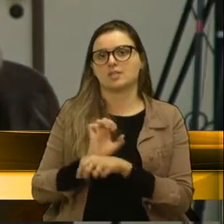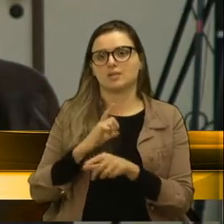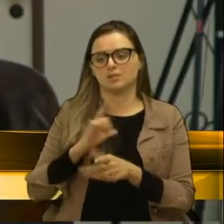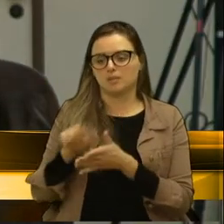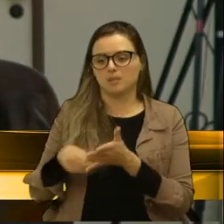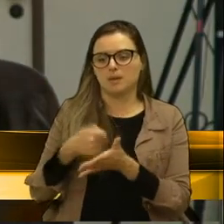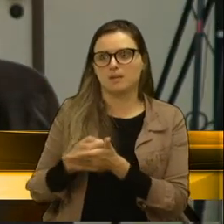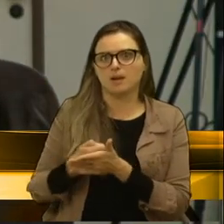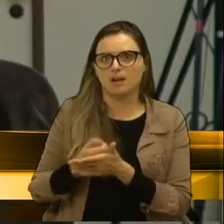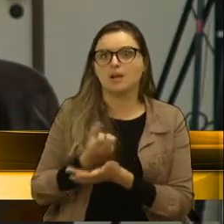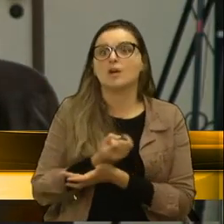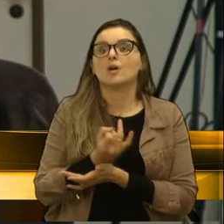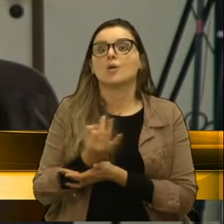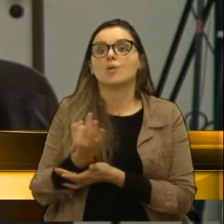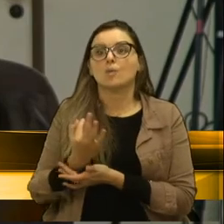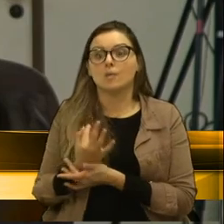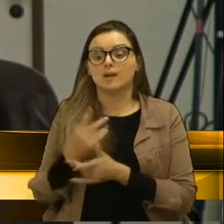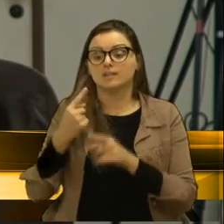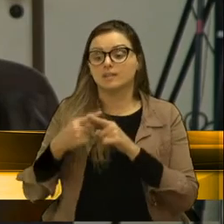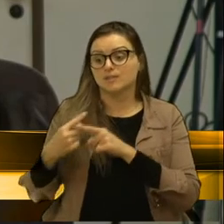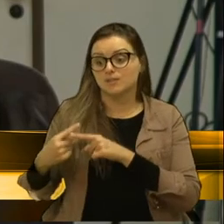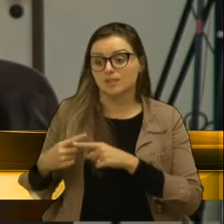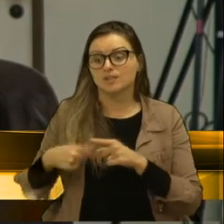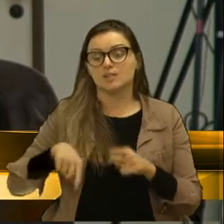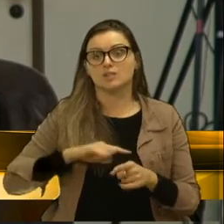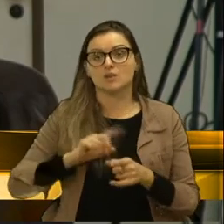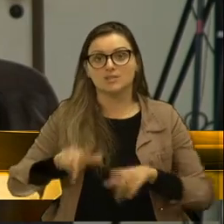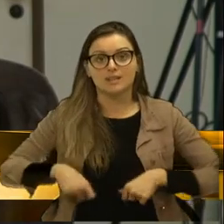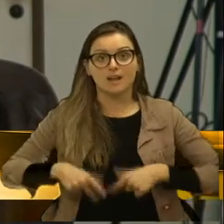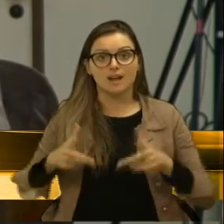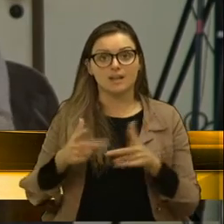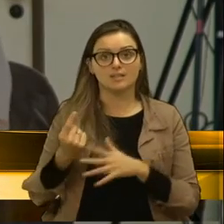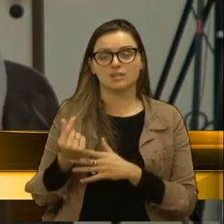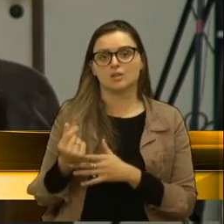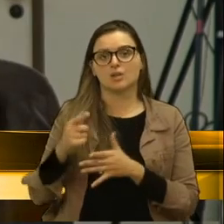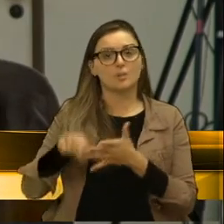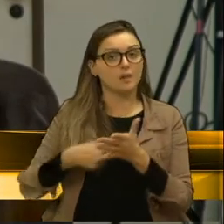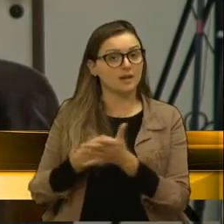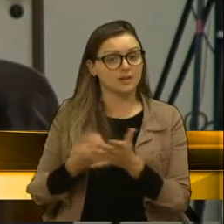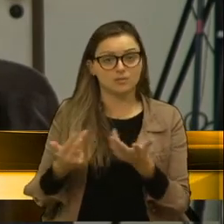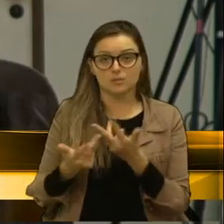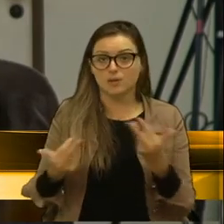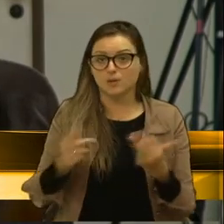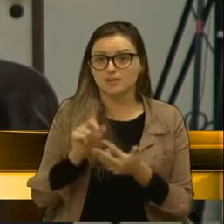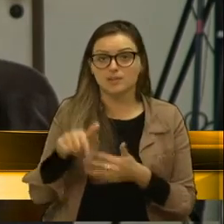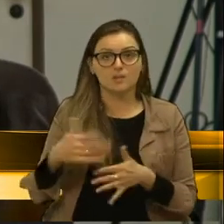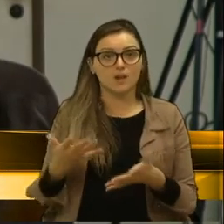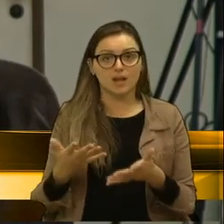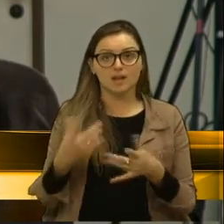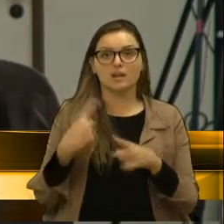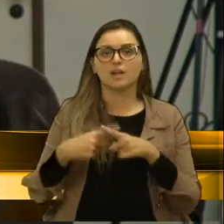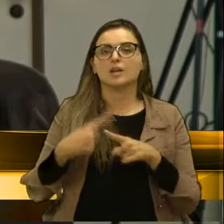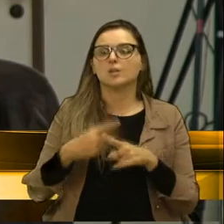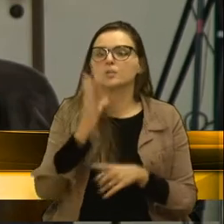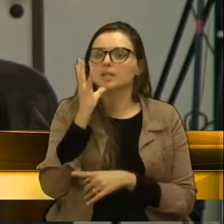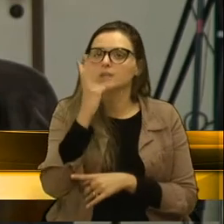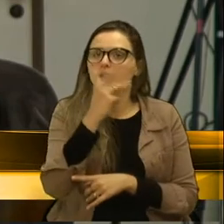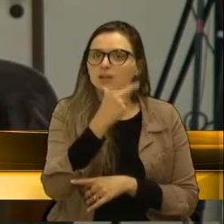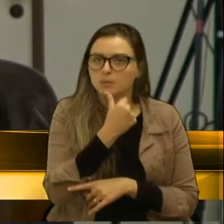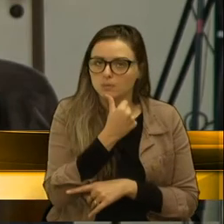quantas vezes a gente paga essa conta? Né? A gente paga uma conta por quê? Porque demorou a